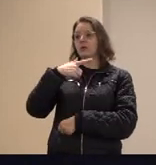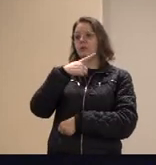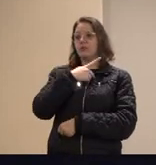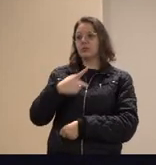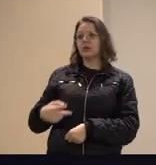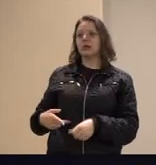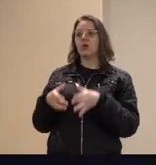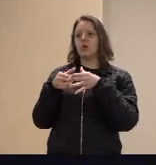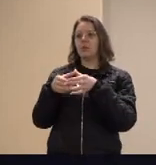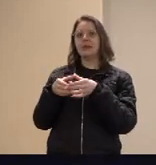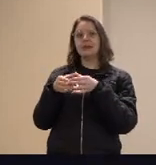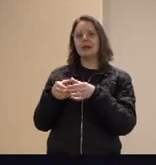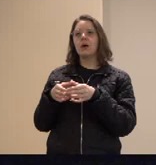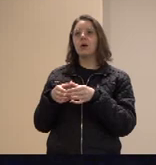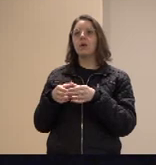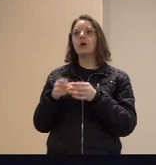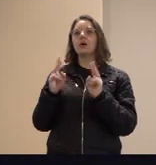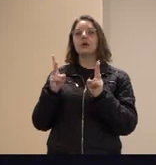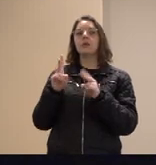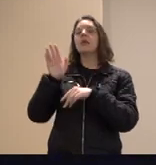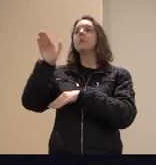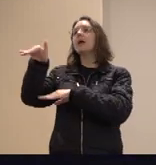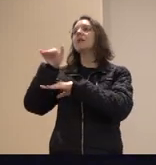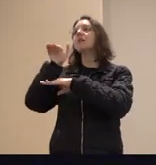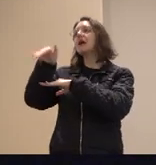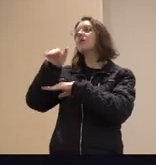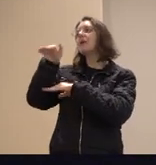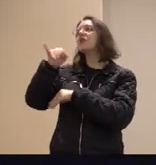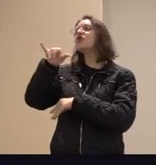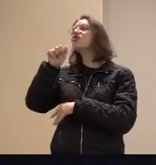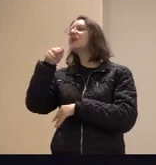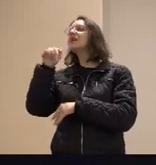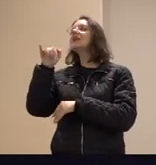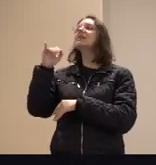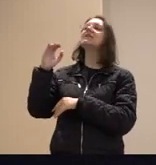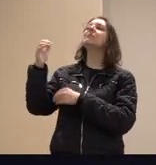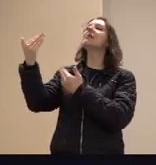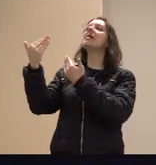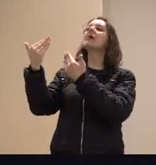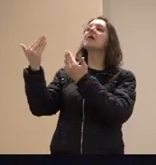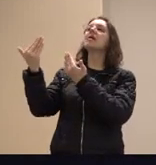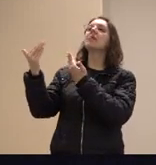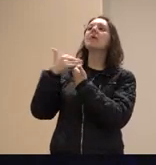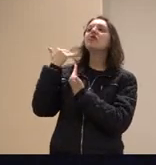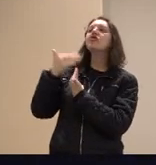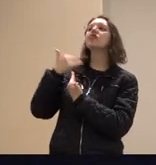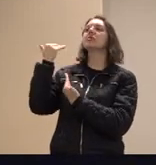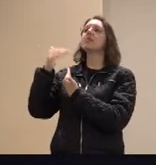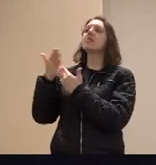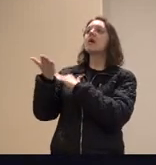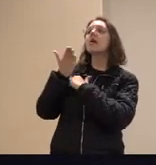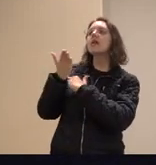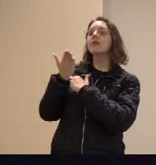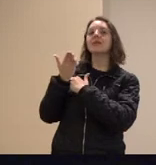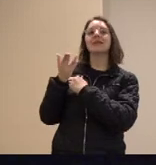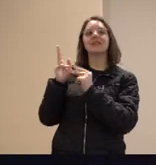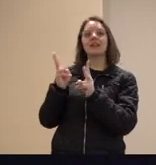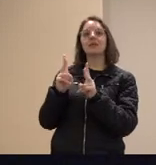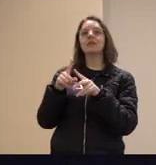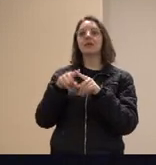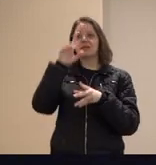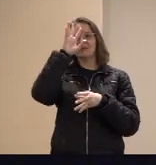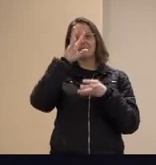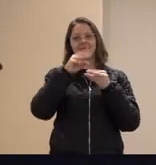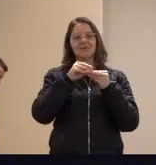comissão também, ela é uma pessoa a quem eu me dirijo e peço ajuda. Porque, na verdade, já falaram aqui que a fala tem que ser curta,